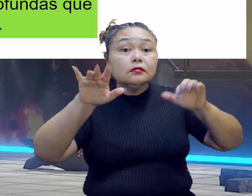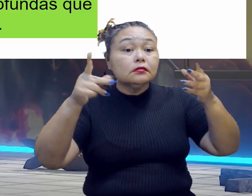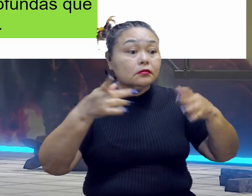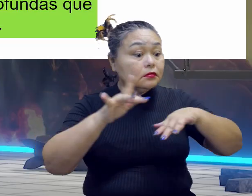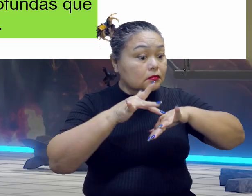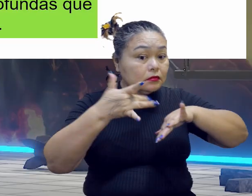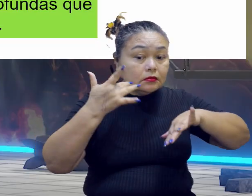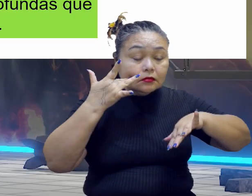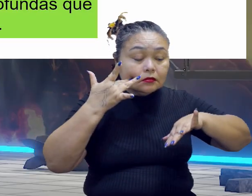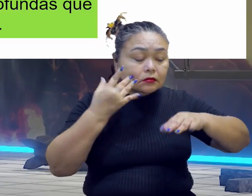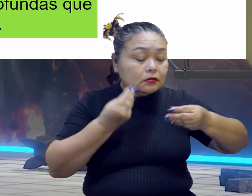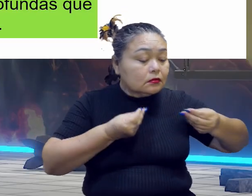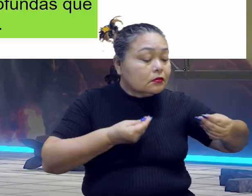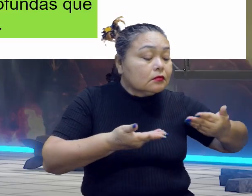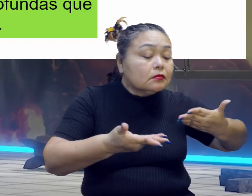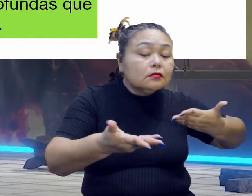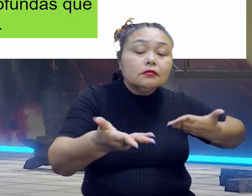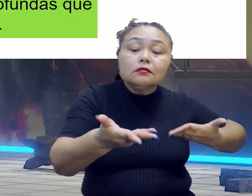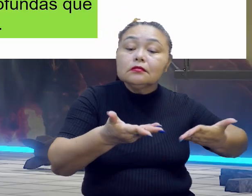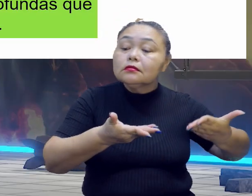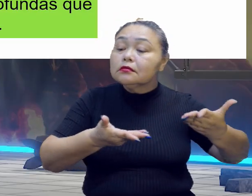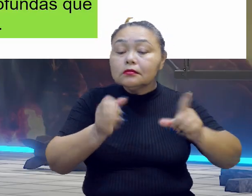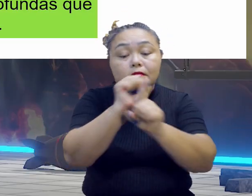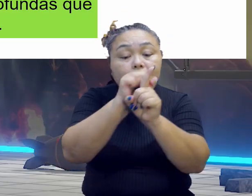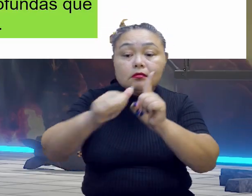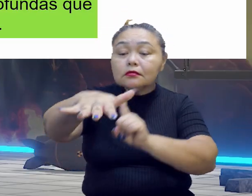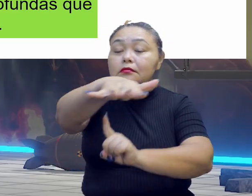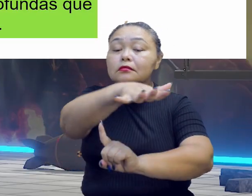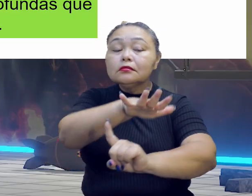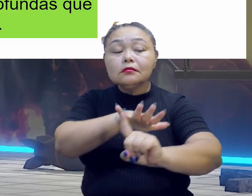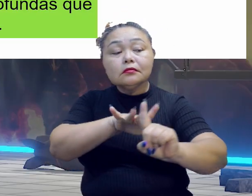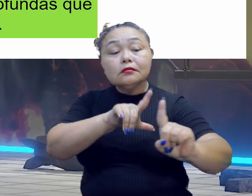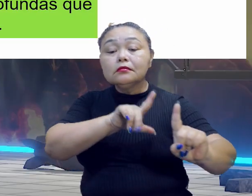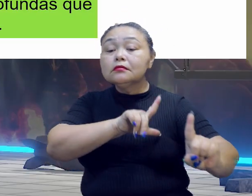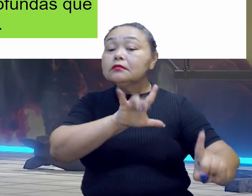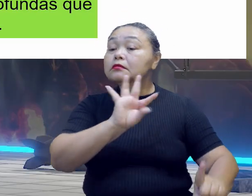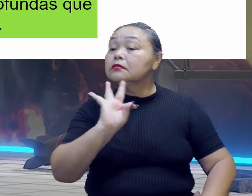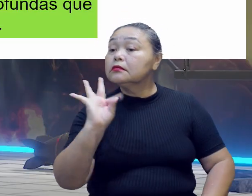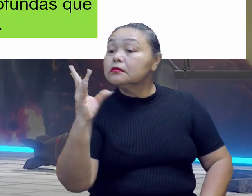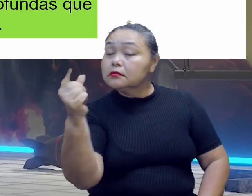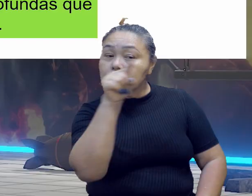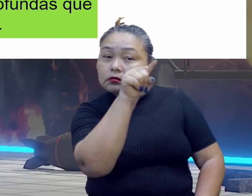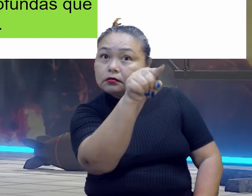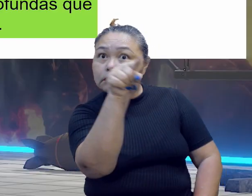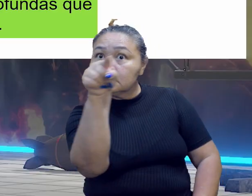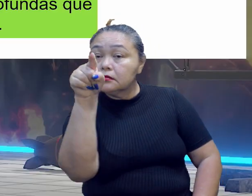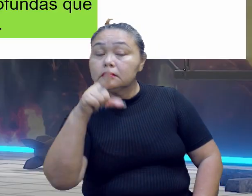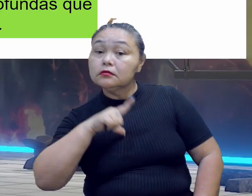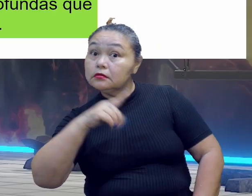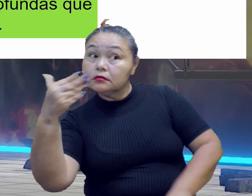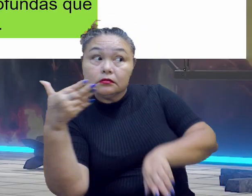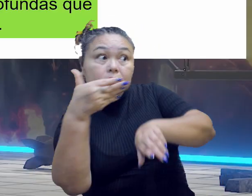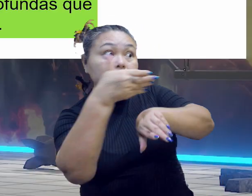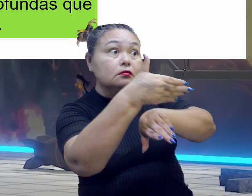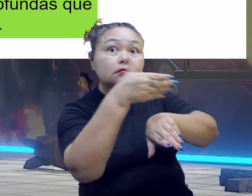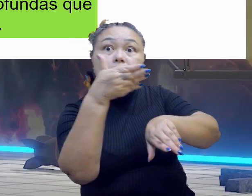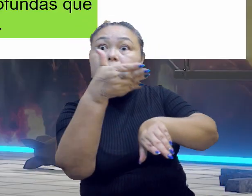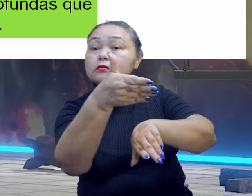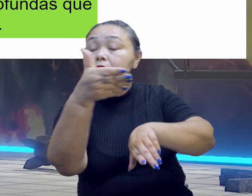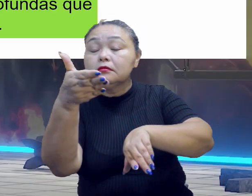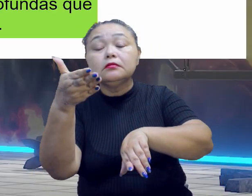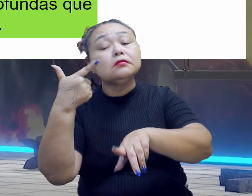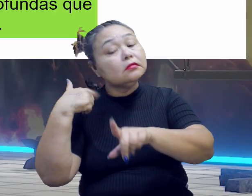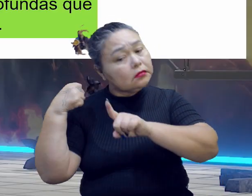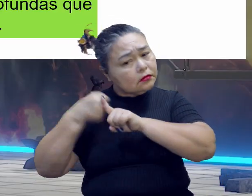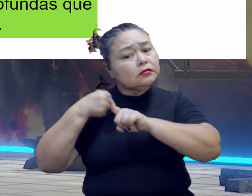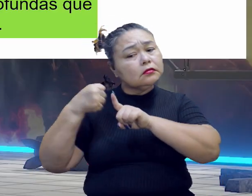riqueza e tentar socialmente fazer com que todos tenham acesso. Isso é uma